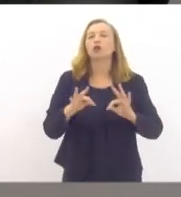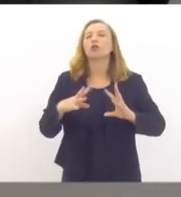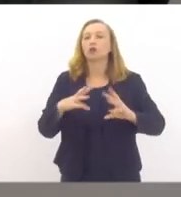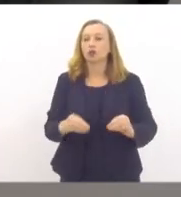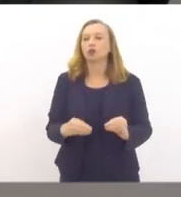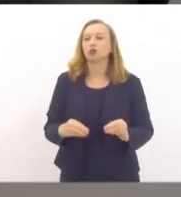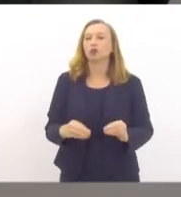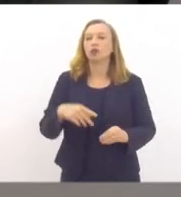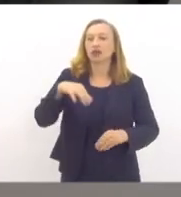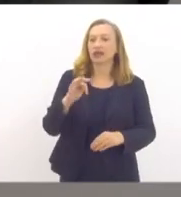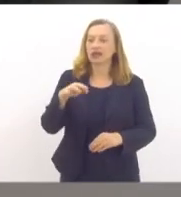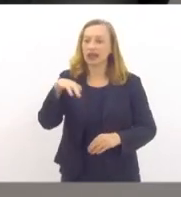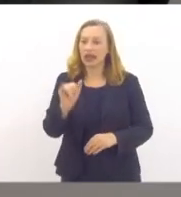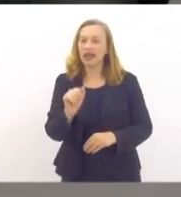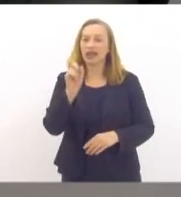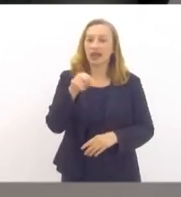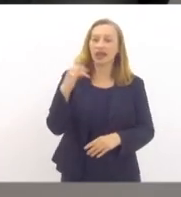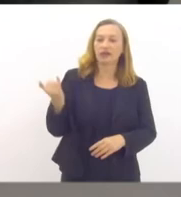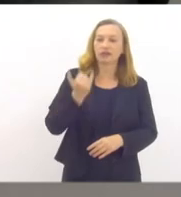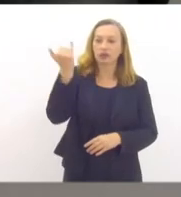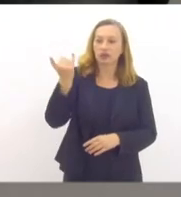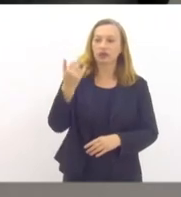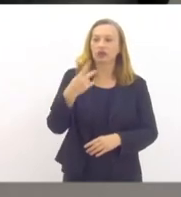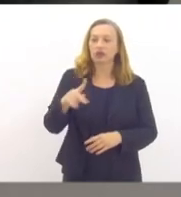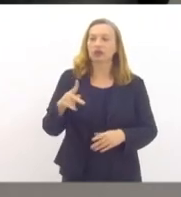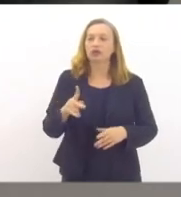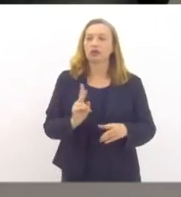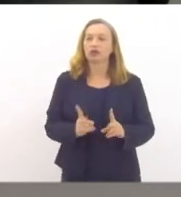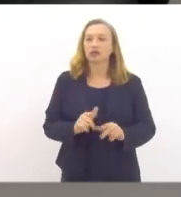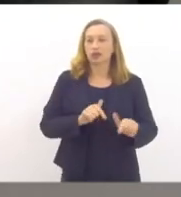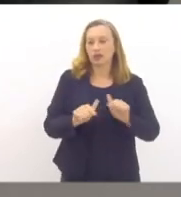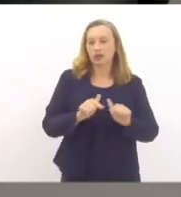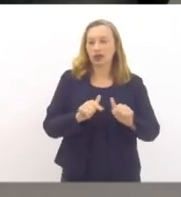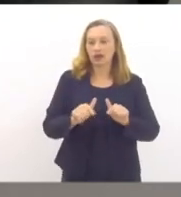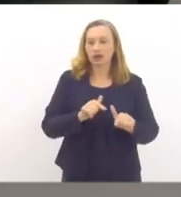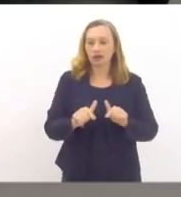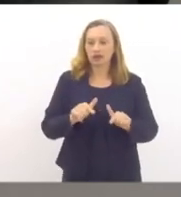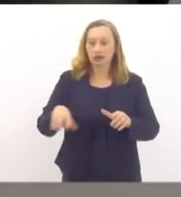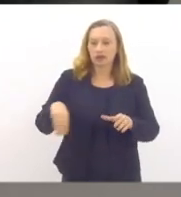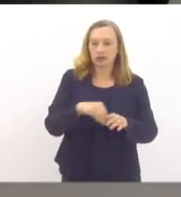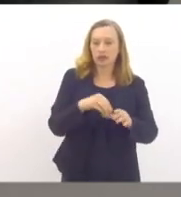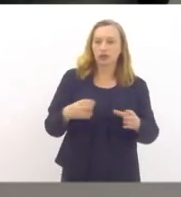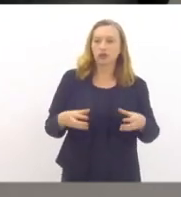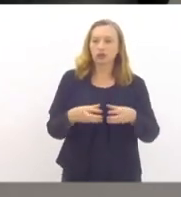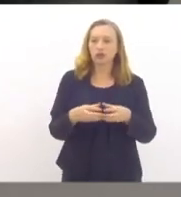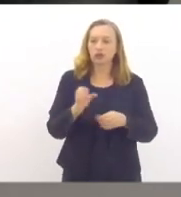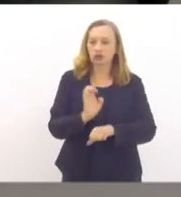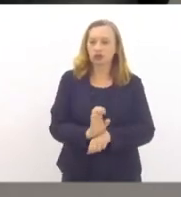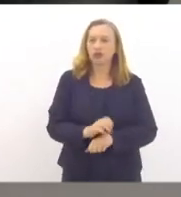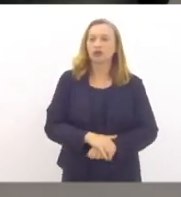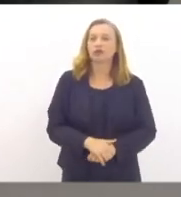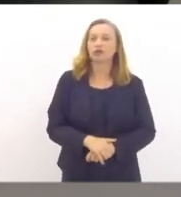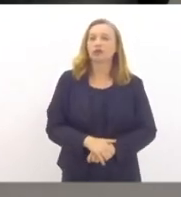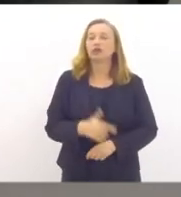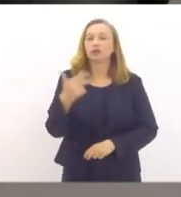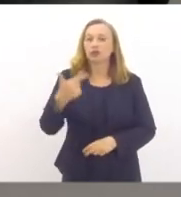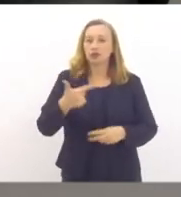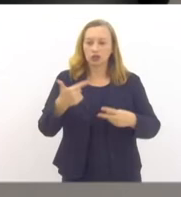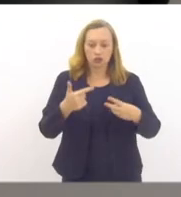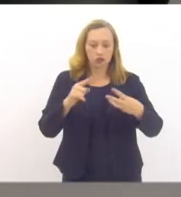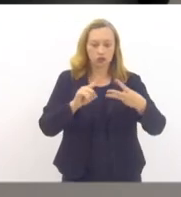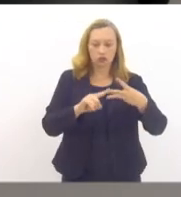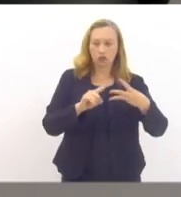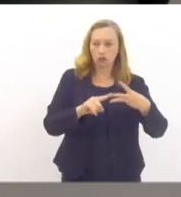a Natália, é importantíssima a sua recondução no mecanismo estadual. O meu segundo voto vai